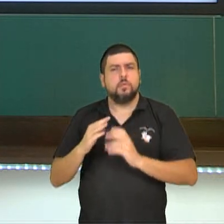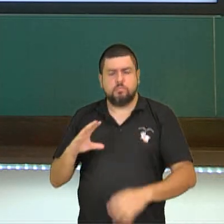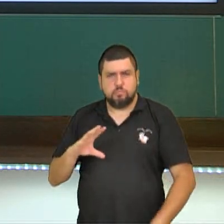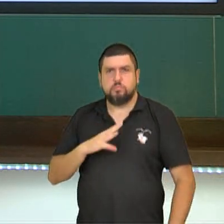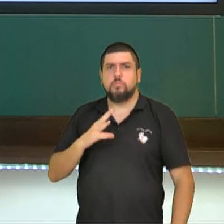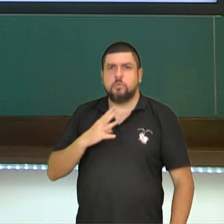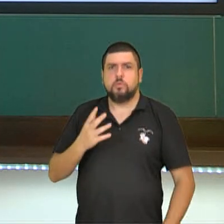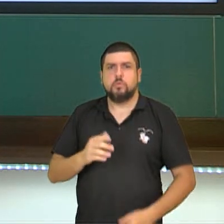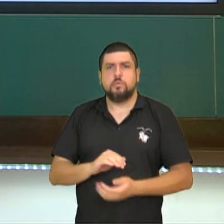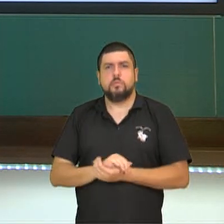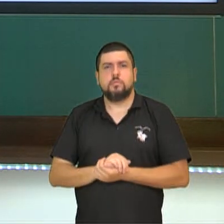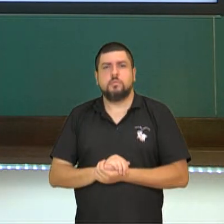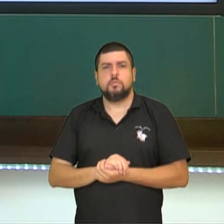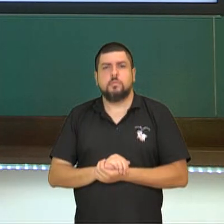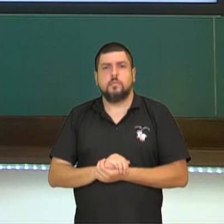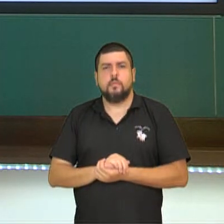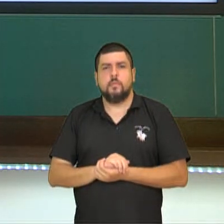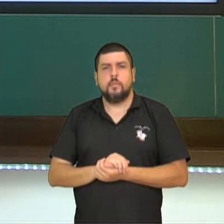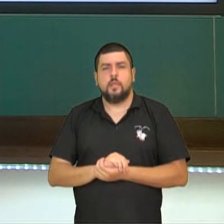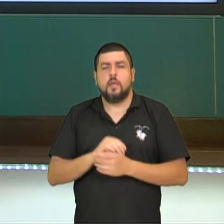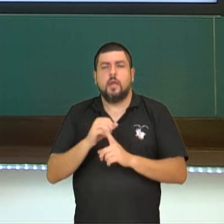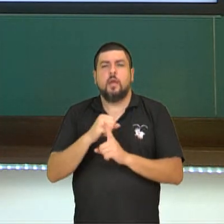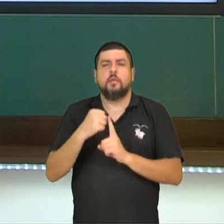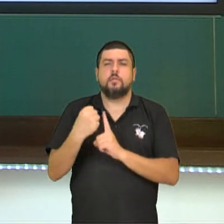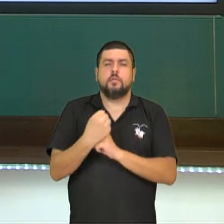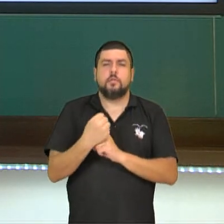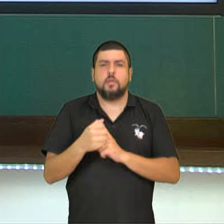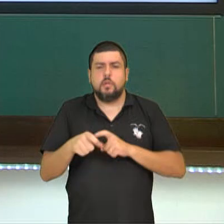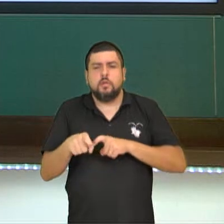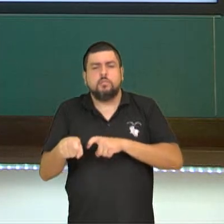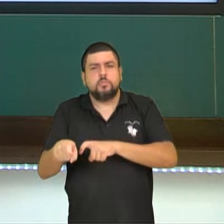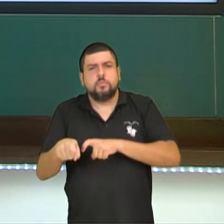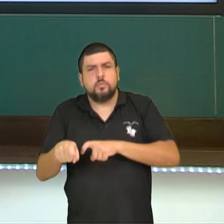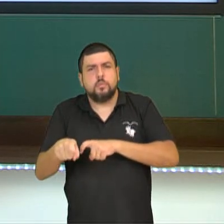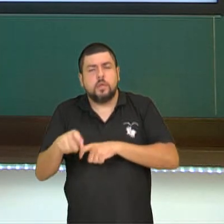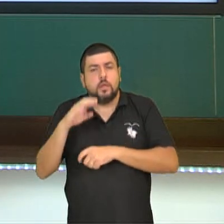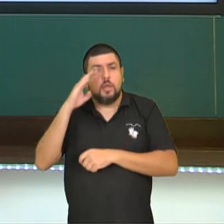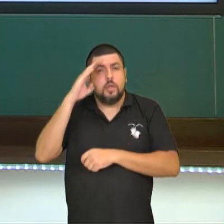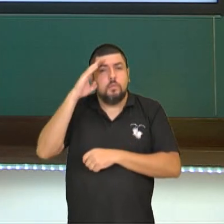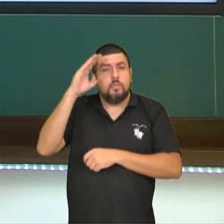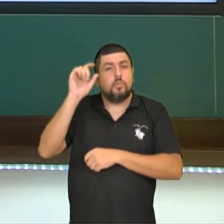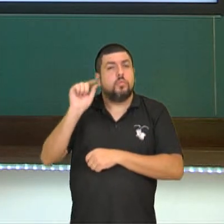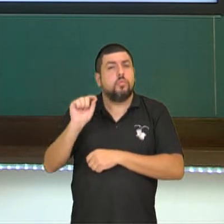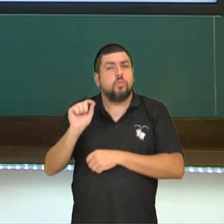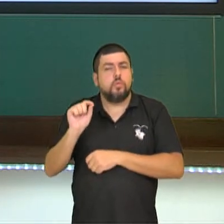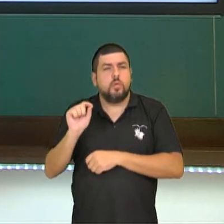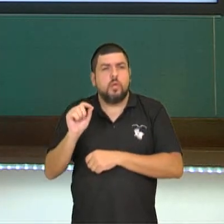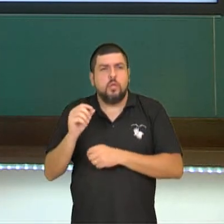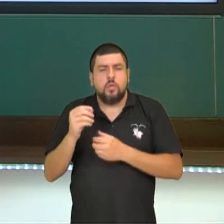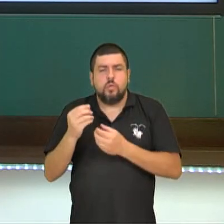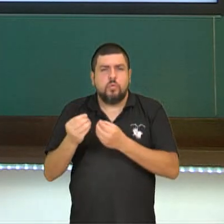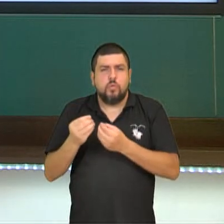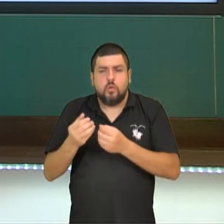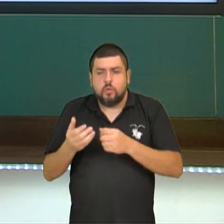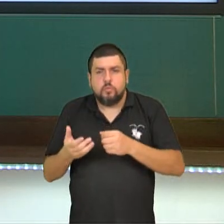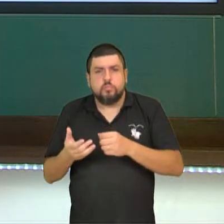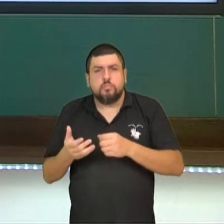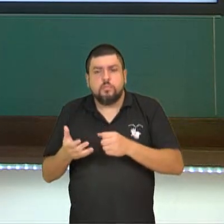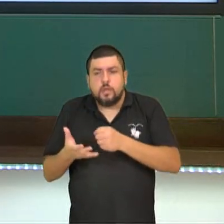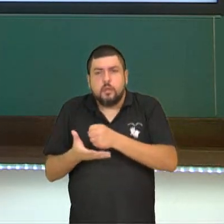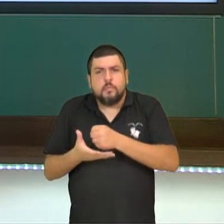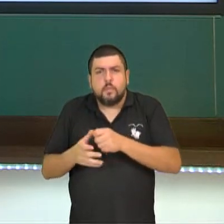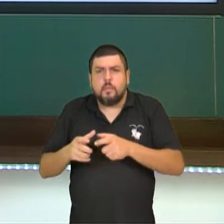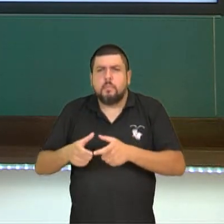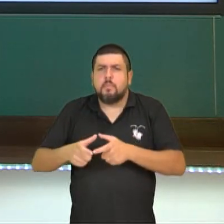Sociedade Kushita, camponeses, principal grupo social, são os camponeses, a base da pirâmide, a maior parte da população. Sabe-se